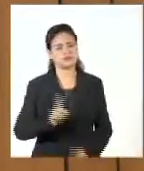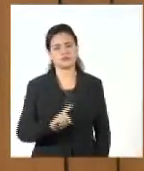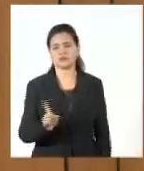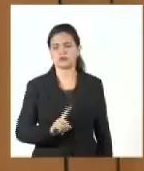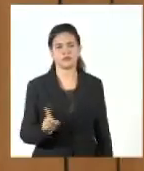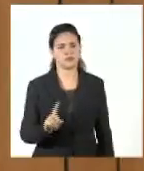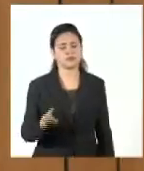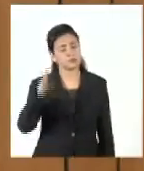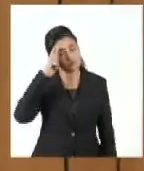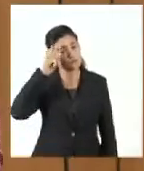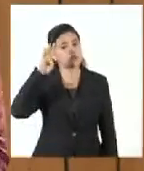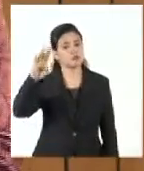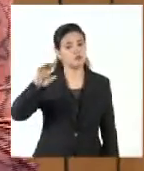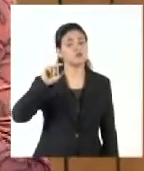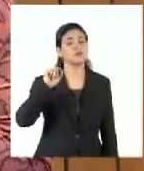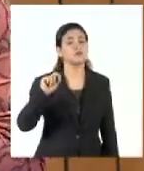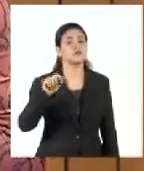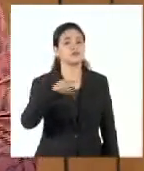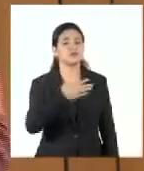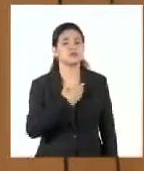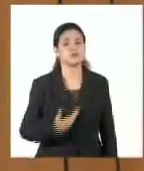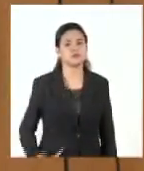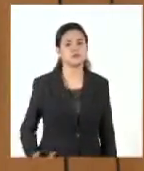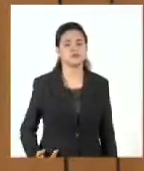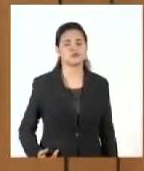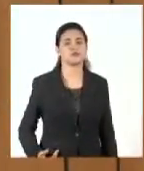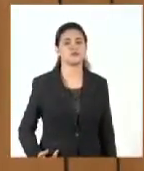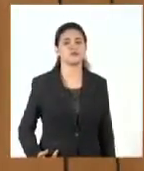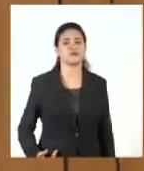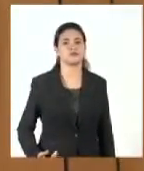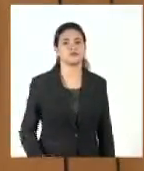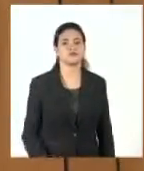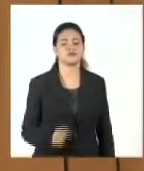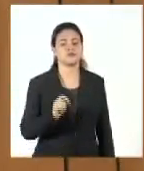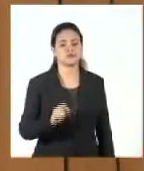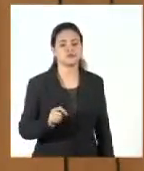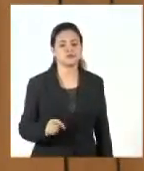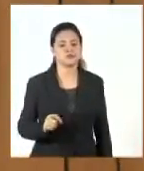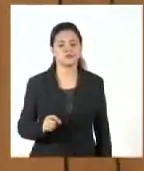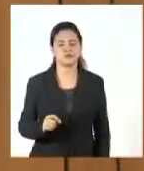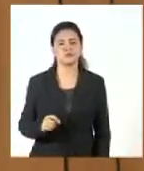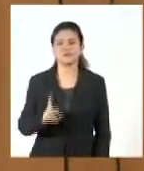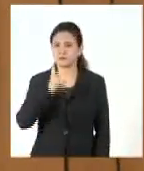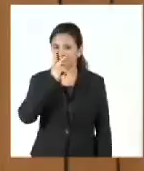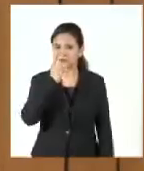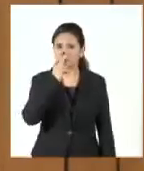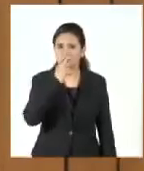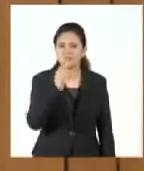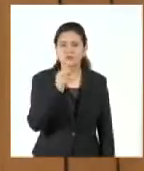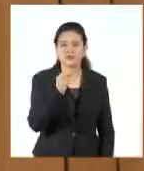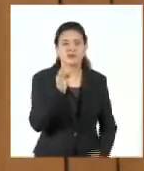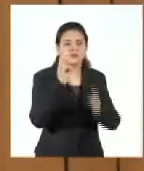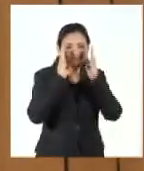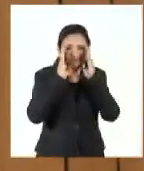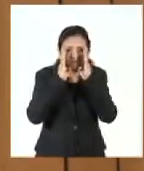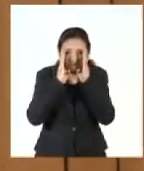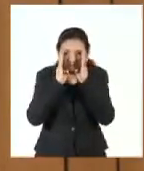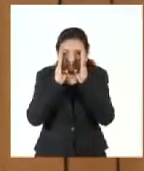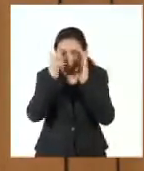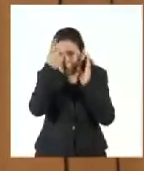principalmente para um governador autoritário que tem a visão dessa forma, só enxerga